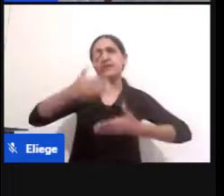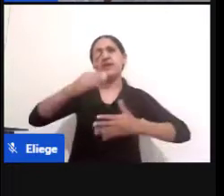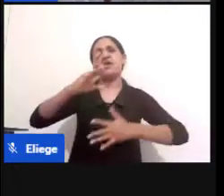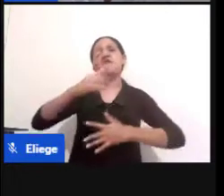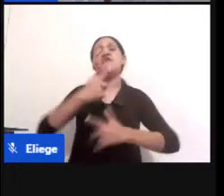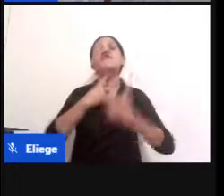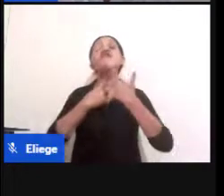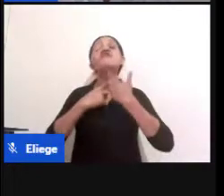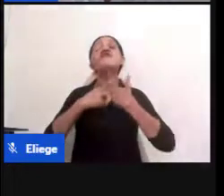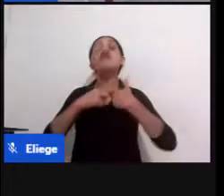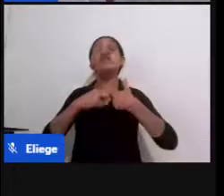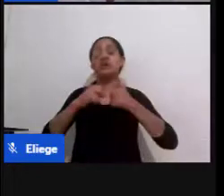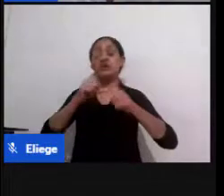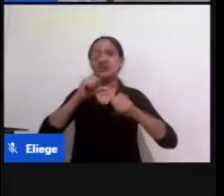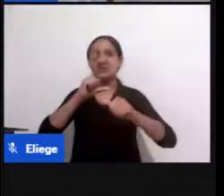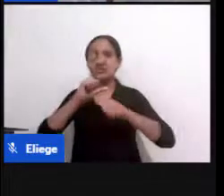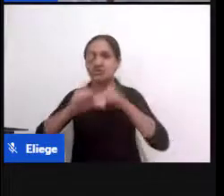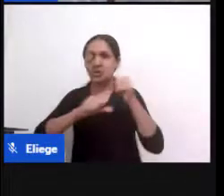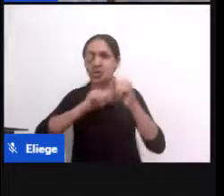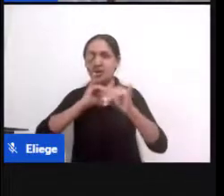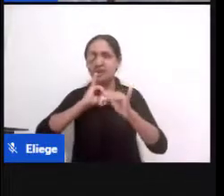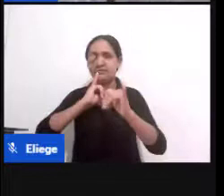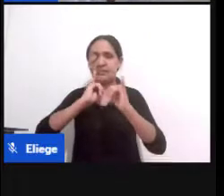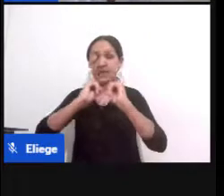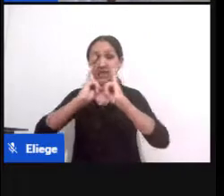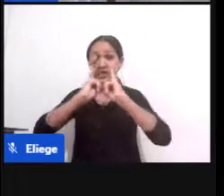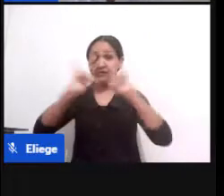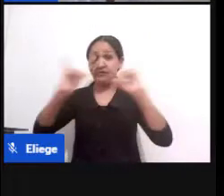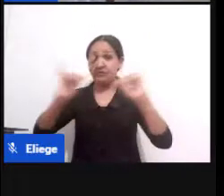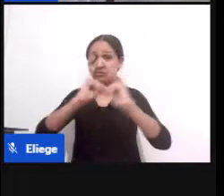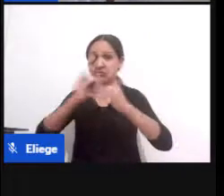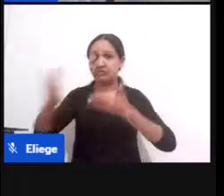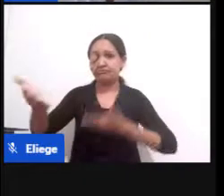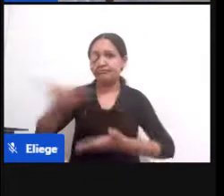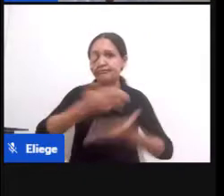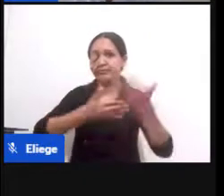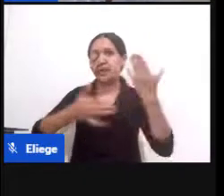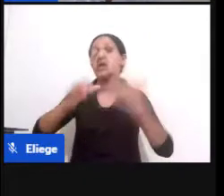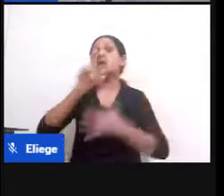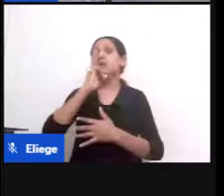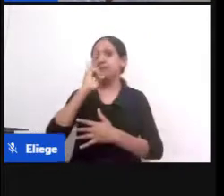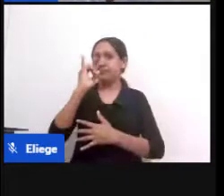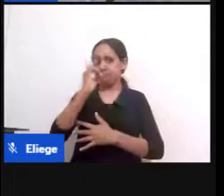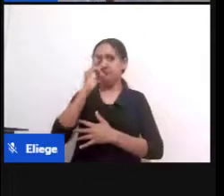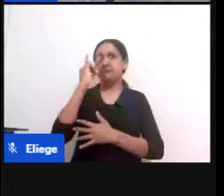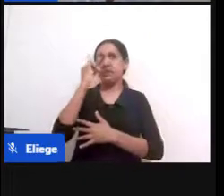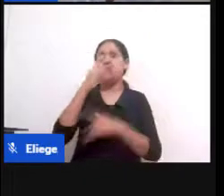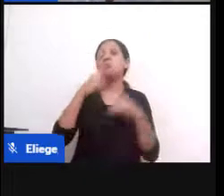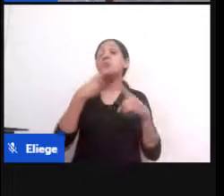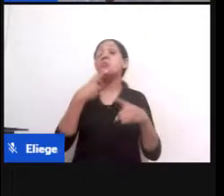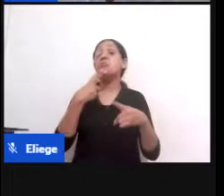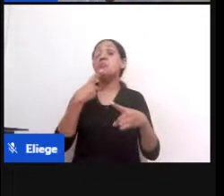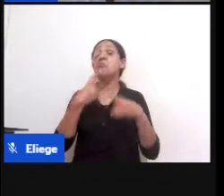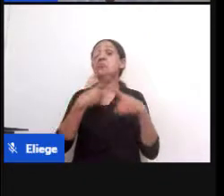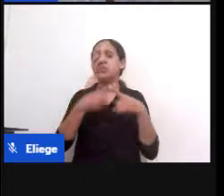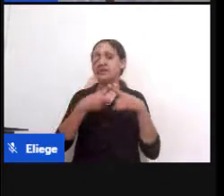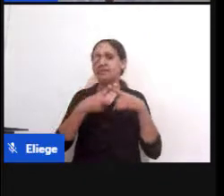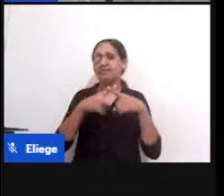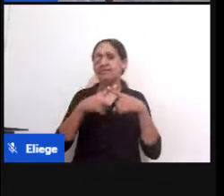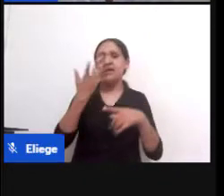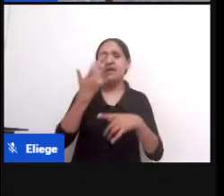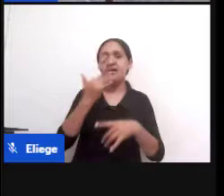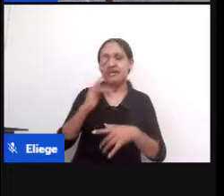troca de informação para com os outros colegas é de suma importância, porque aí é onde ela cresce, onde ela